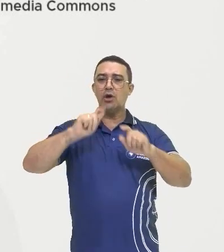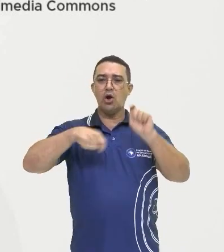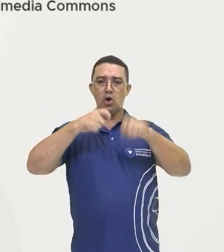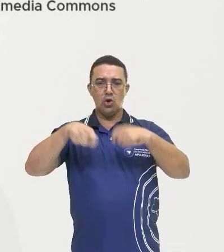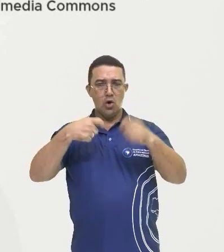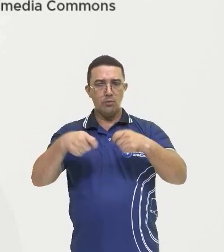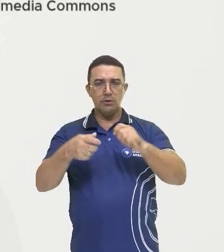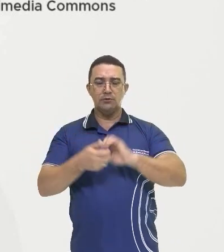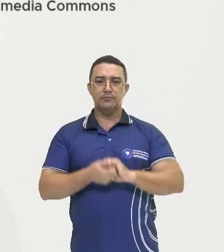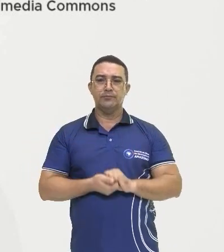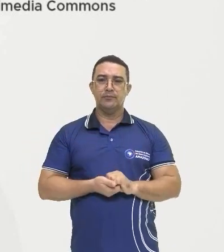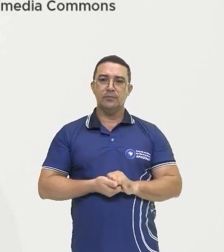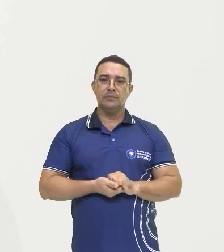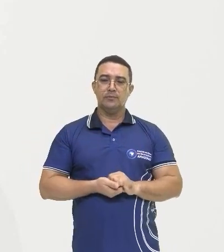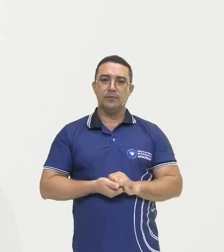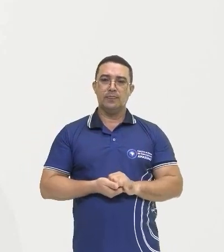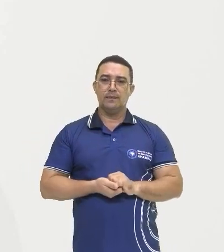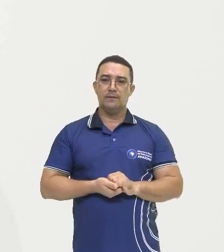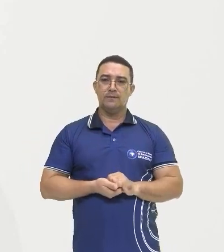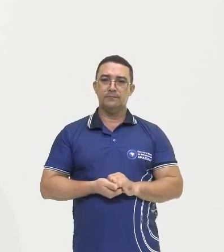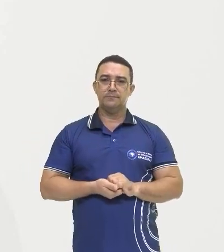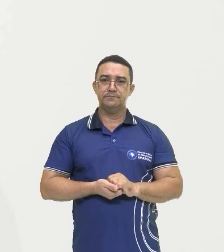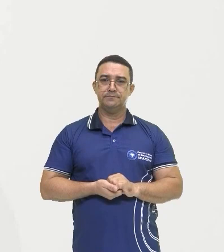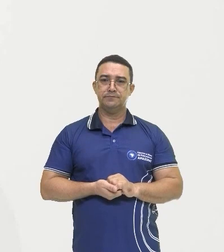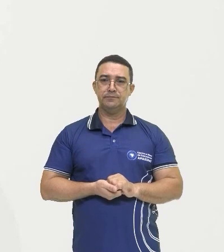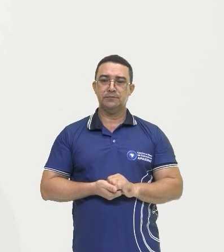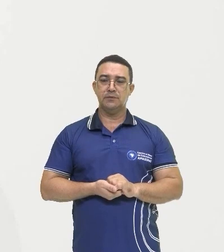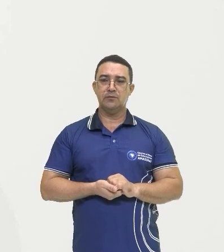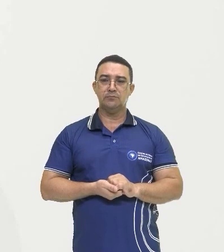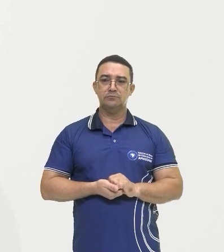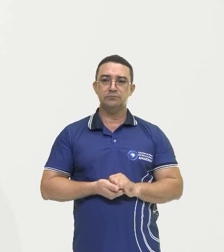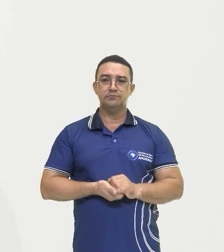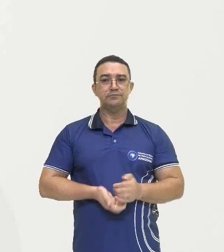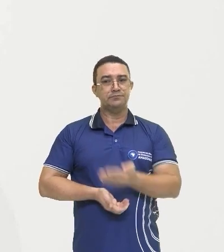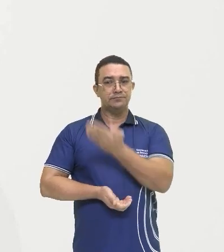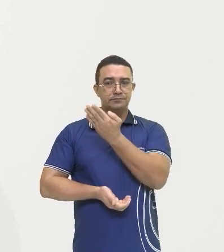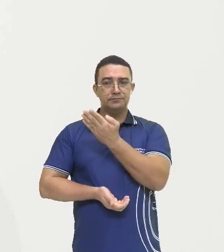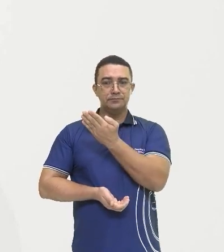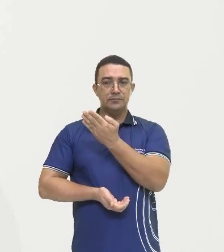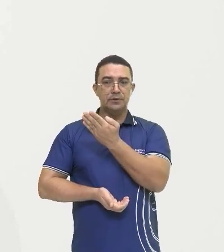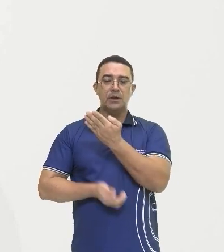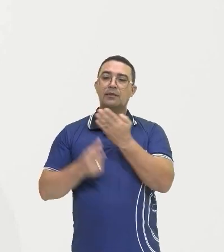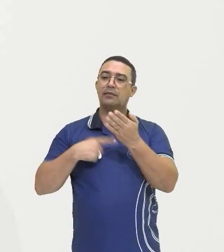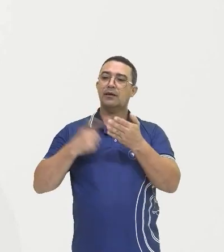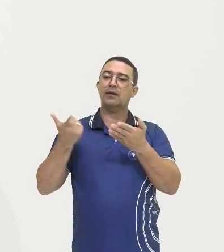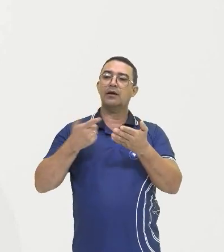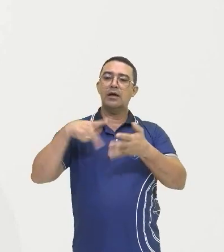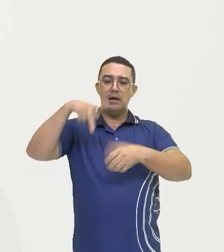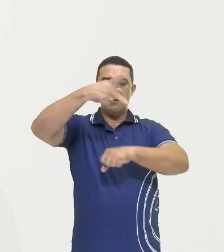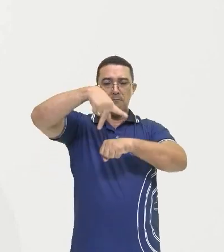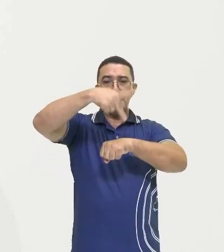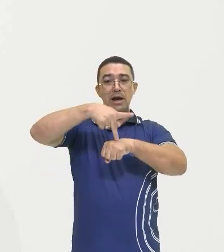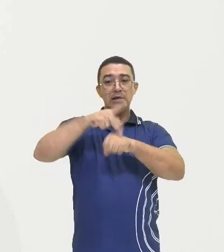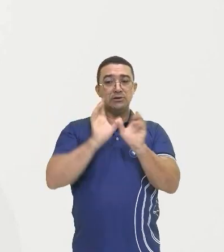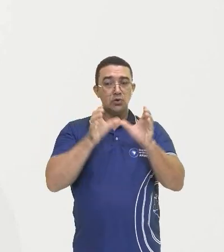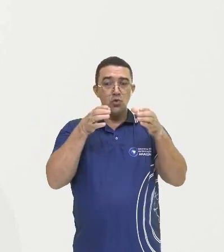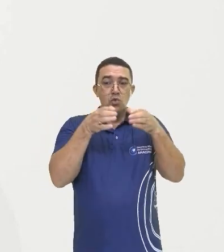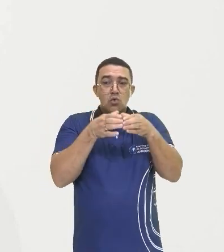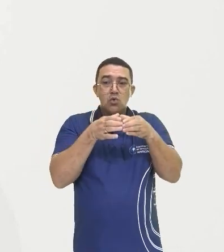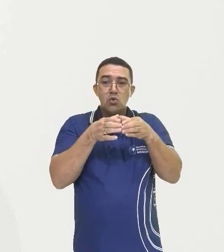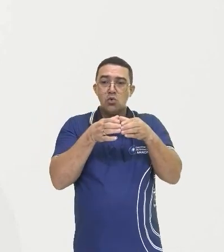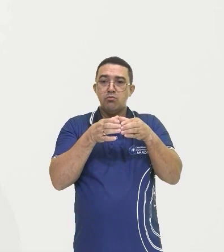tá certo? E a gente tem um mapinha aqui, olha, que trata dos países que fazem parte